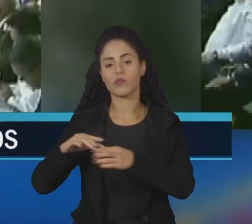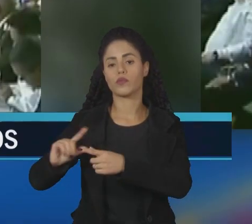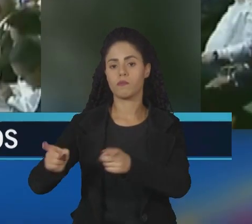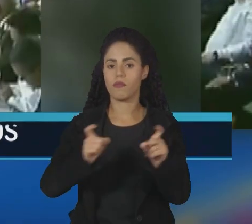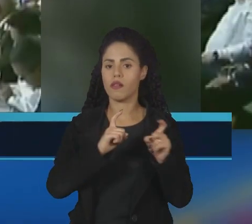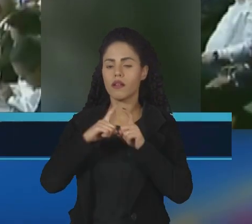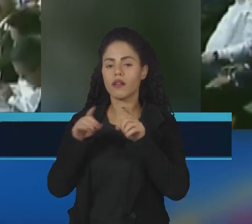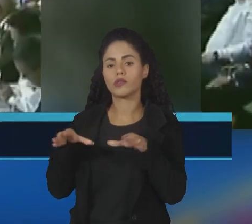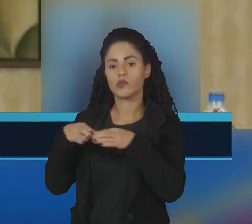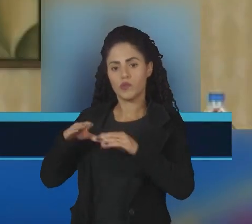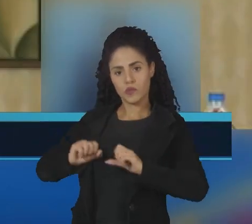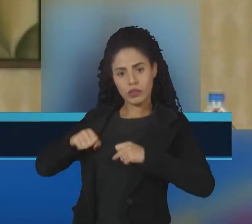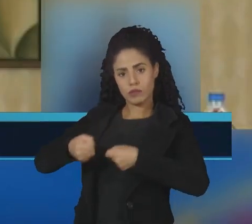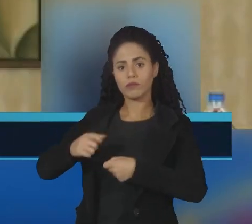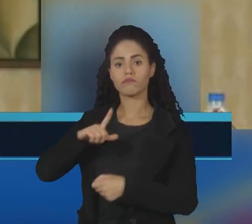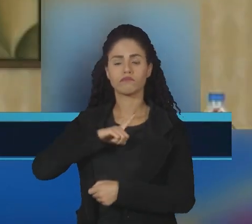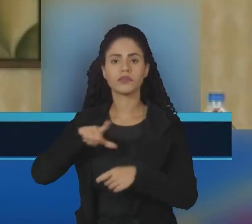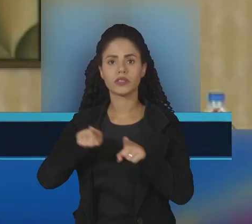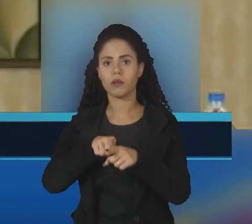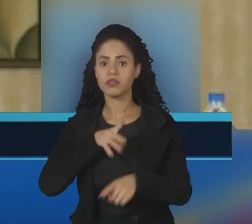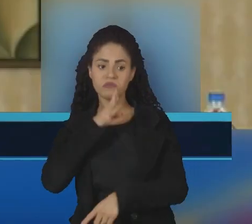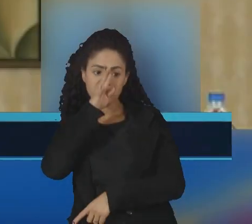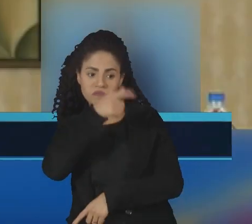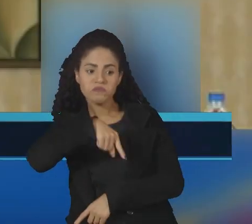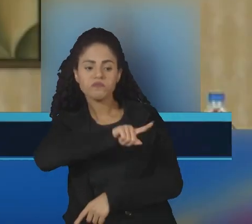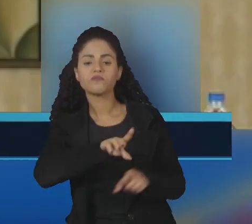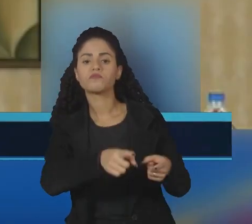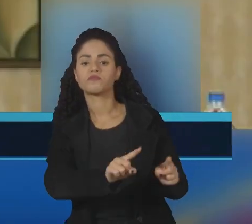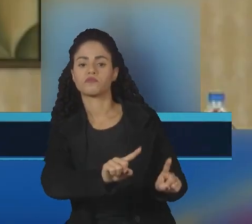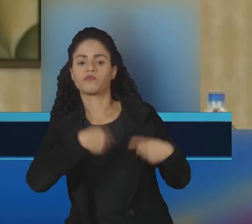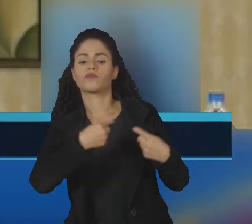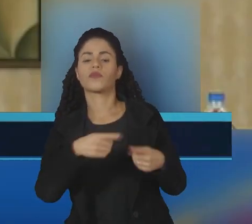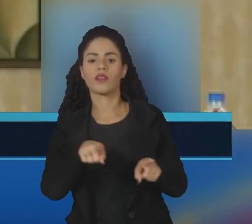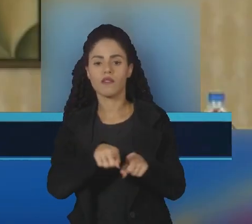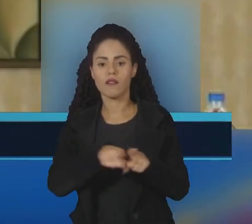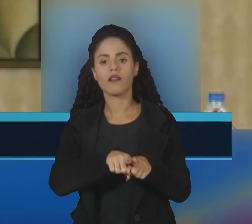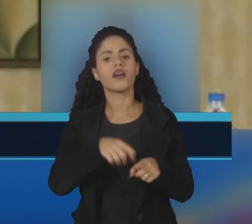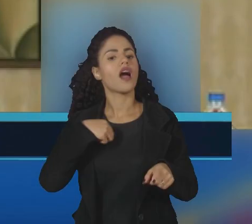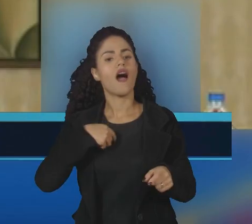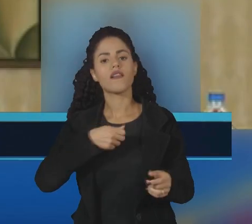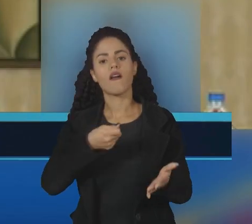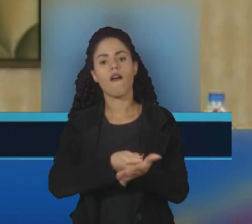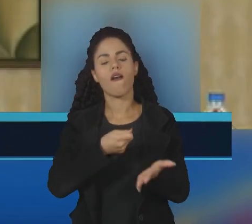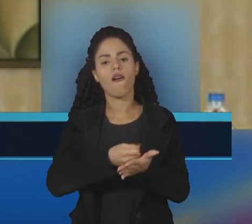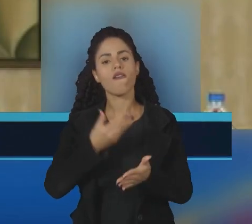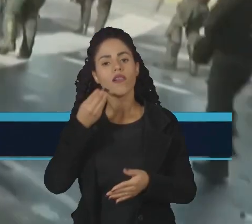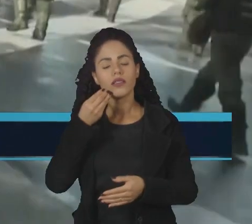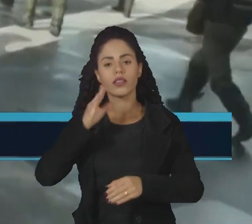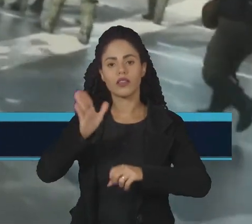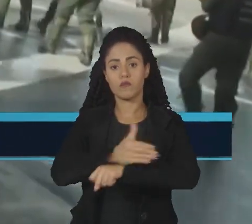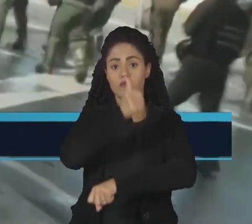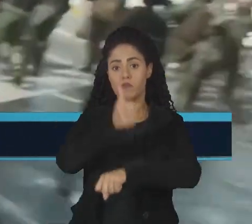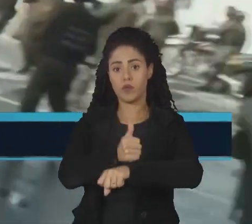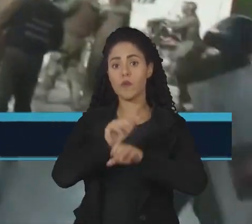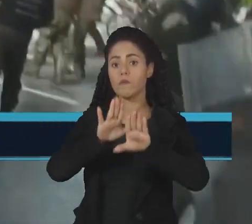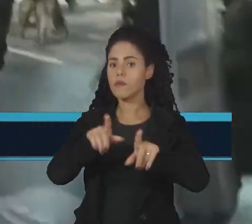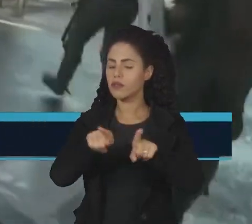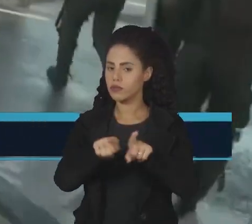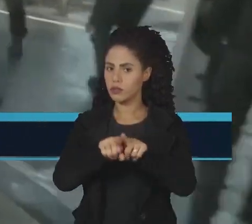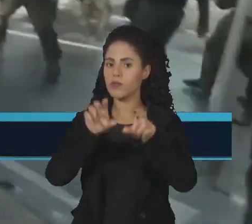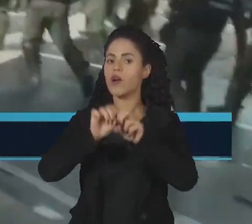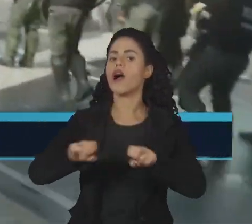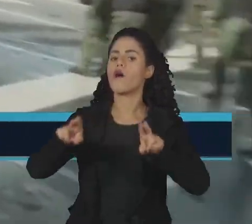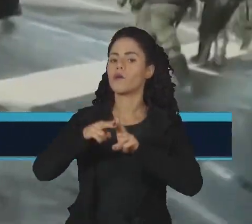do Conselho de Defesa e acusou seus opositores de incentivar um golpe de Estado e guerra civil. Já as Nações